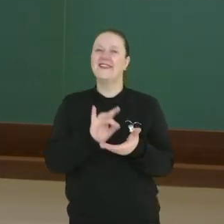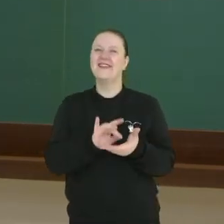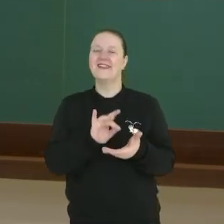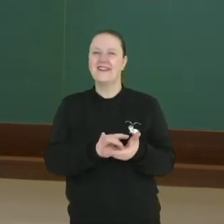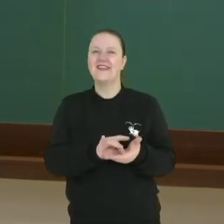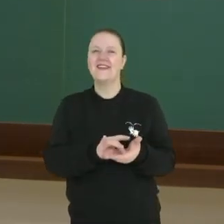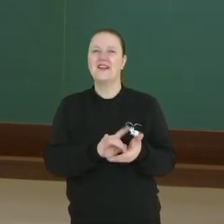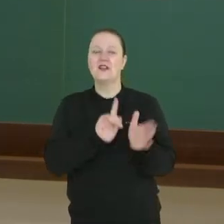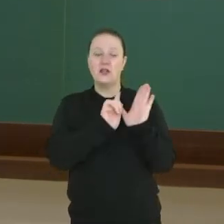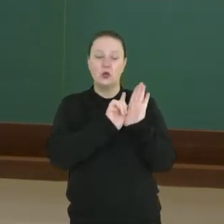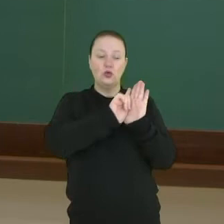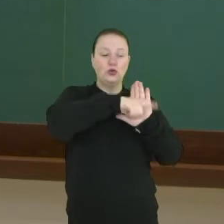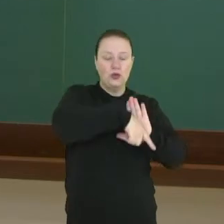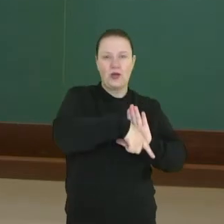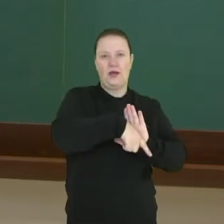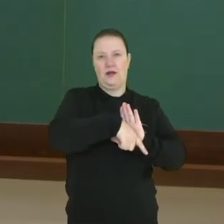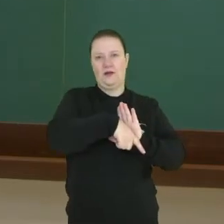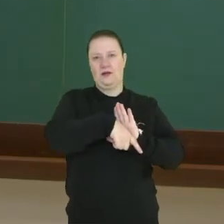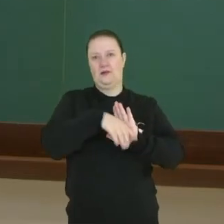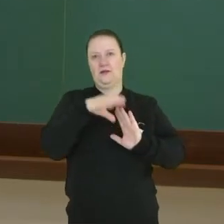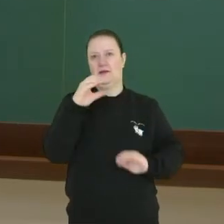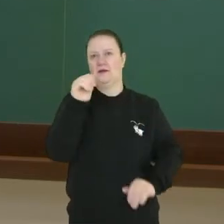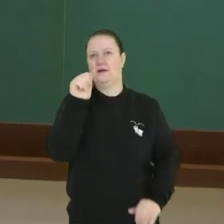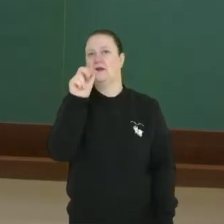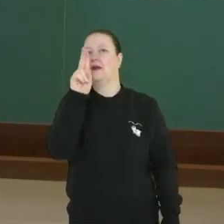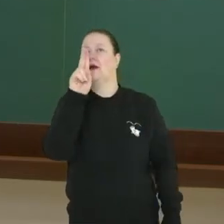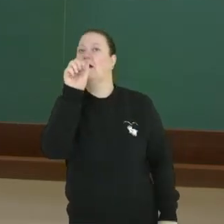do gênero textual caos, beleza?